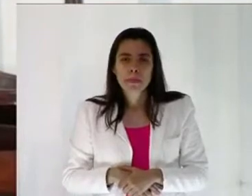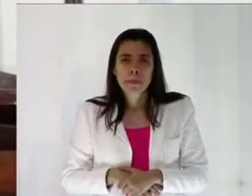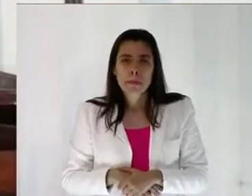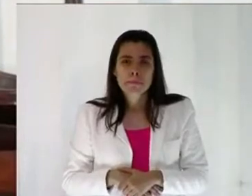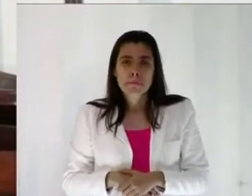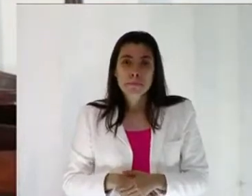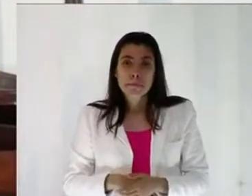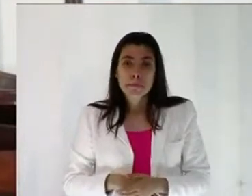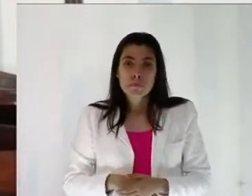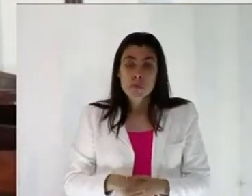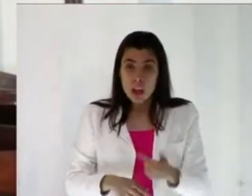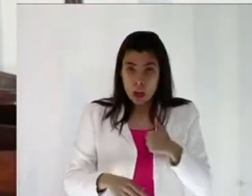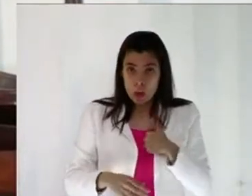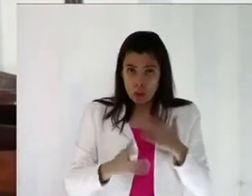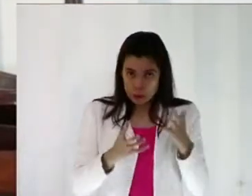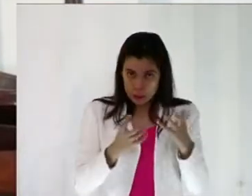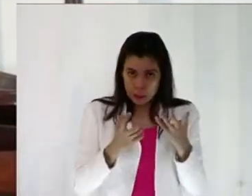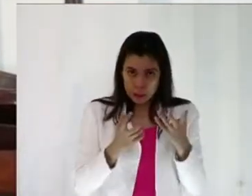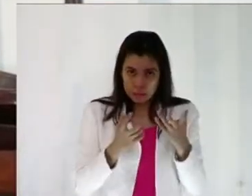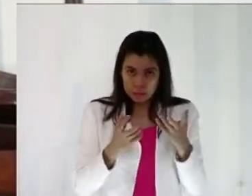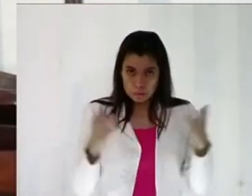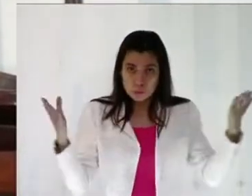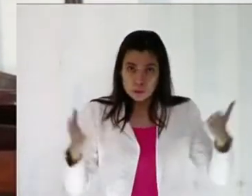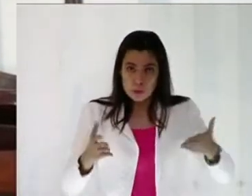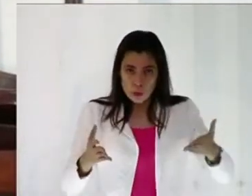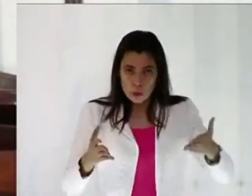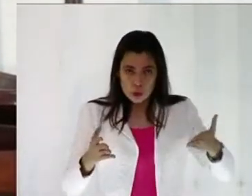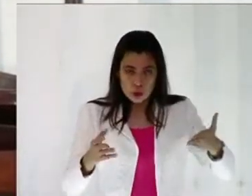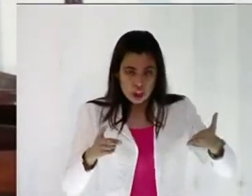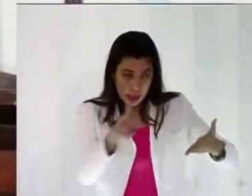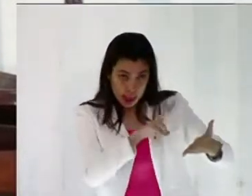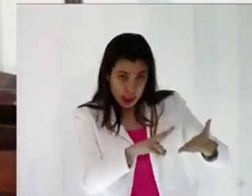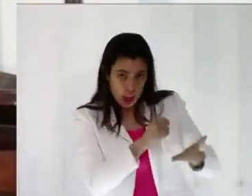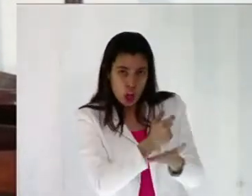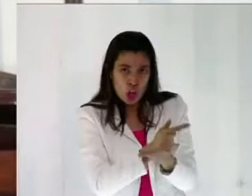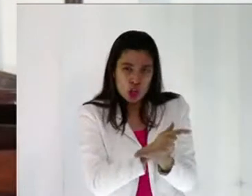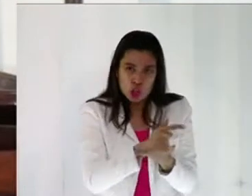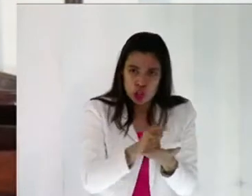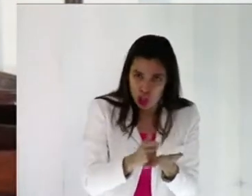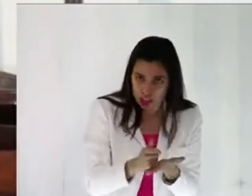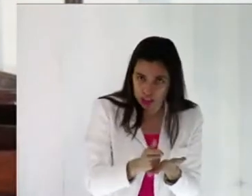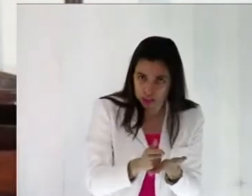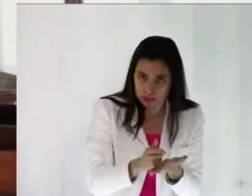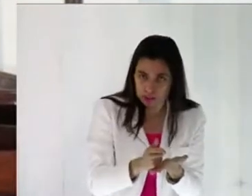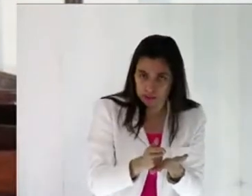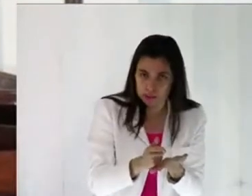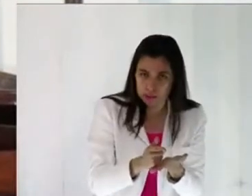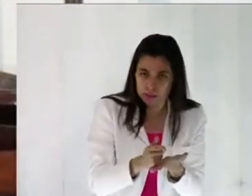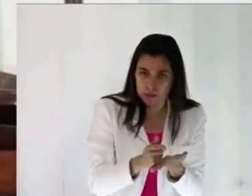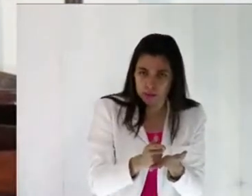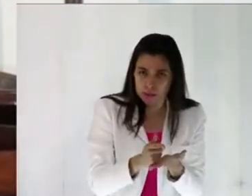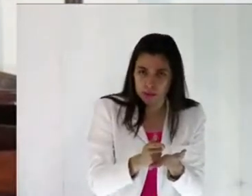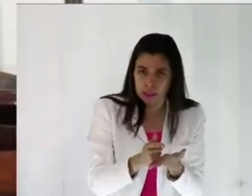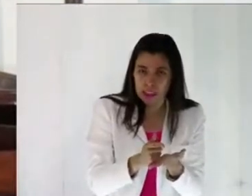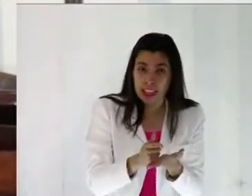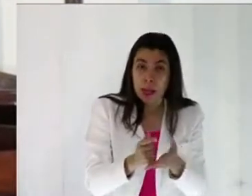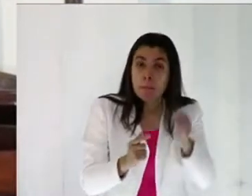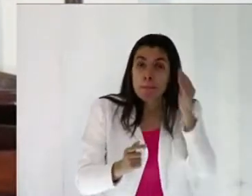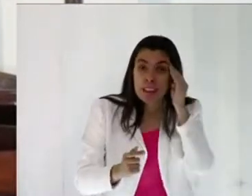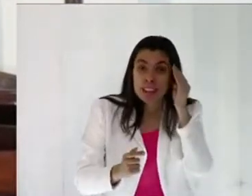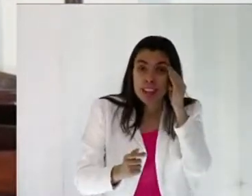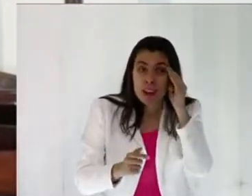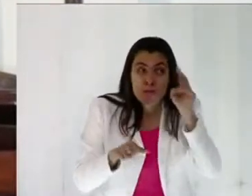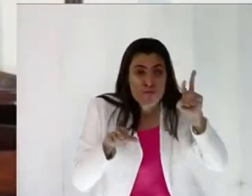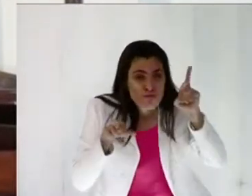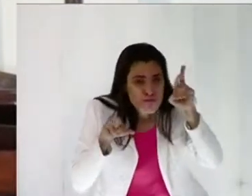22, de 1 a 13, nessa noite, olhar comigo e com você essa mensagem que tem um paralelo sobre a pessoa de Jesus. E olha só,